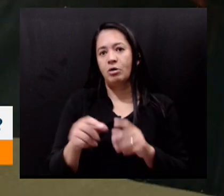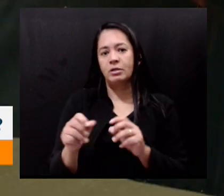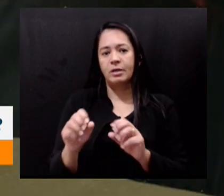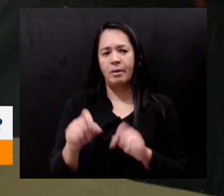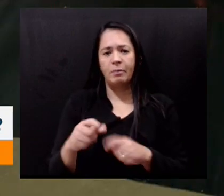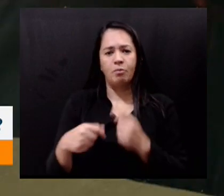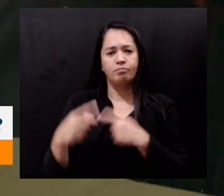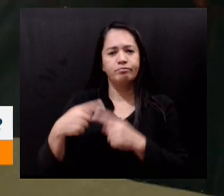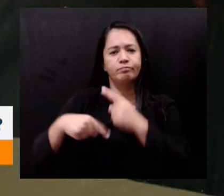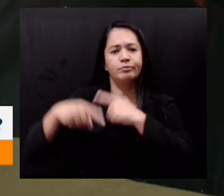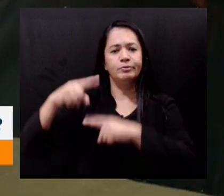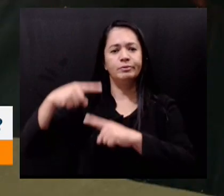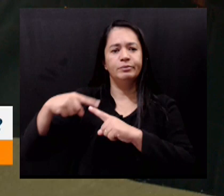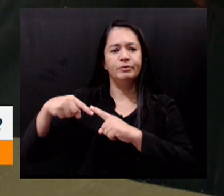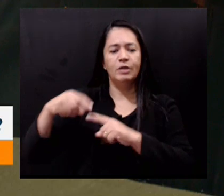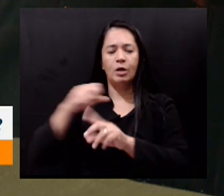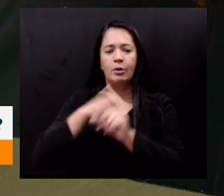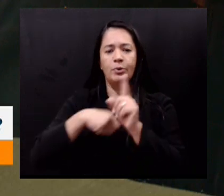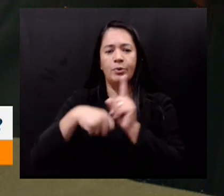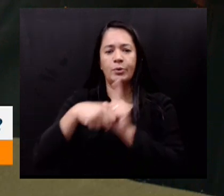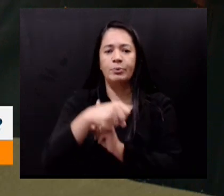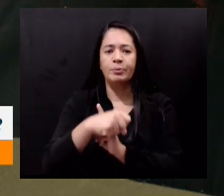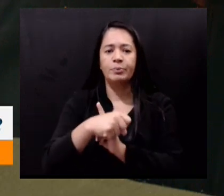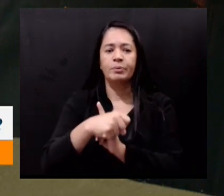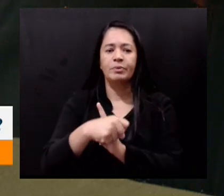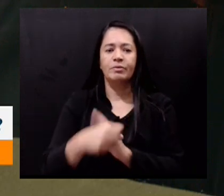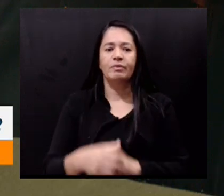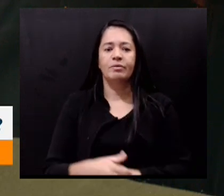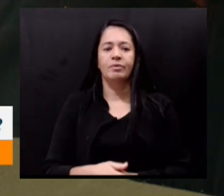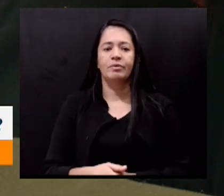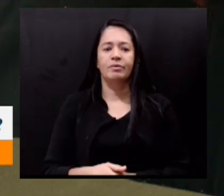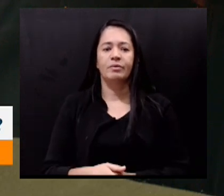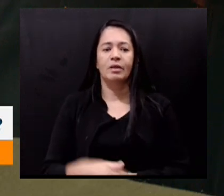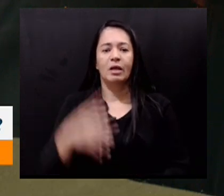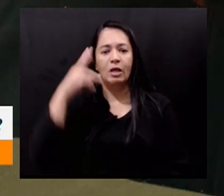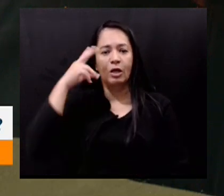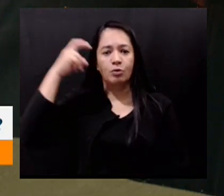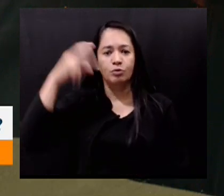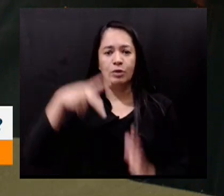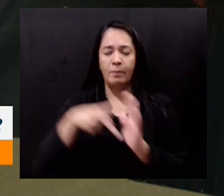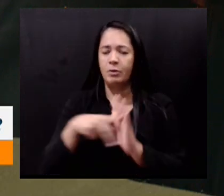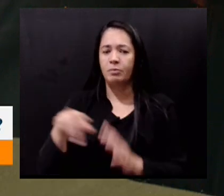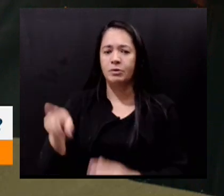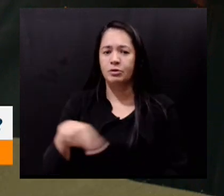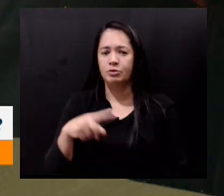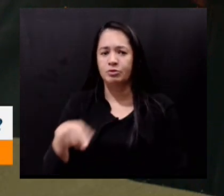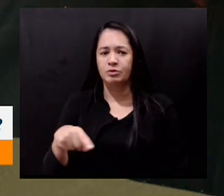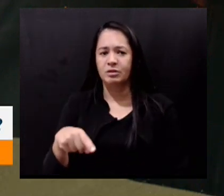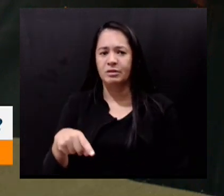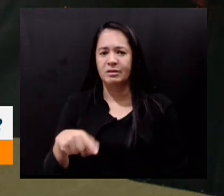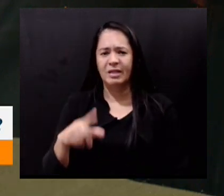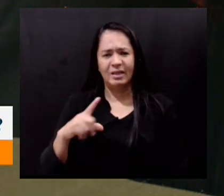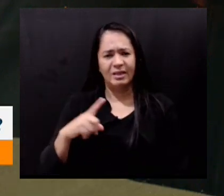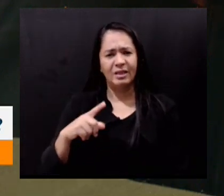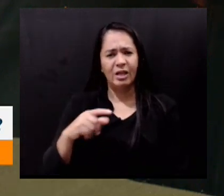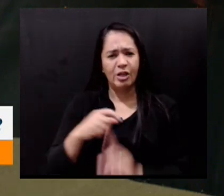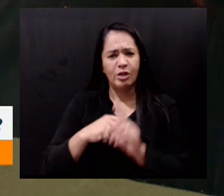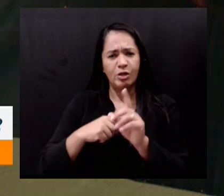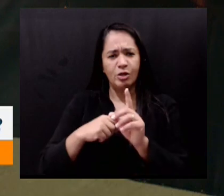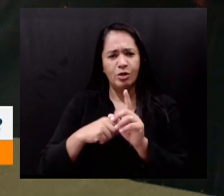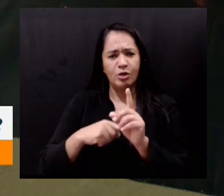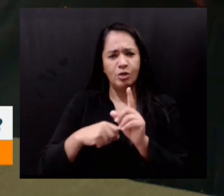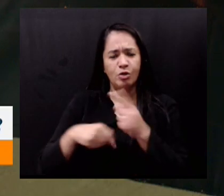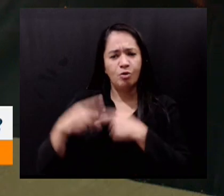evolução social. A cultura do cancelamento, Fabiana, ela traz uma evolução para a gente está falando aqui, do lado